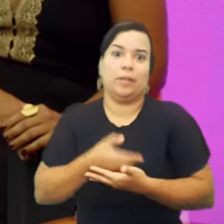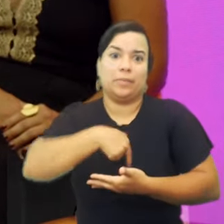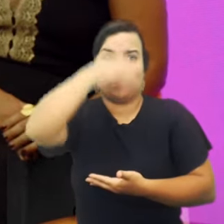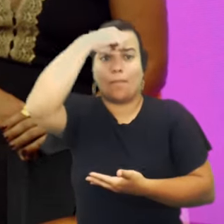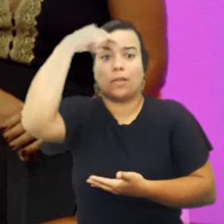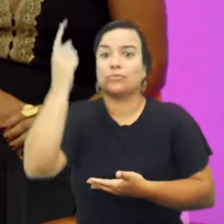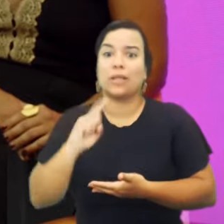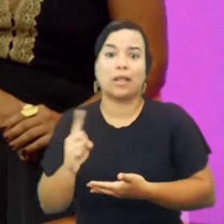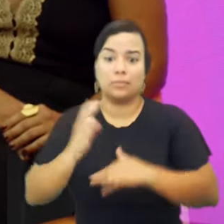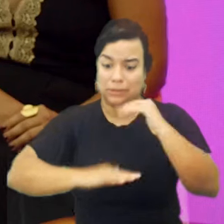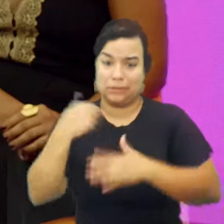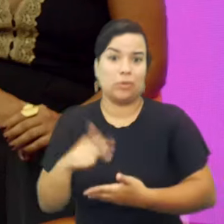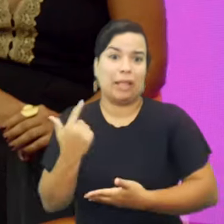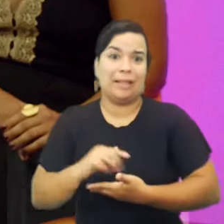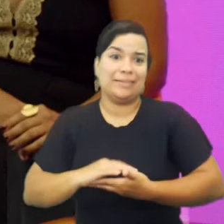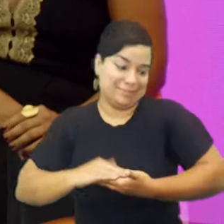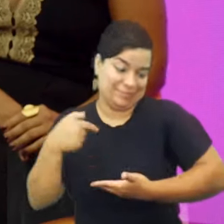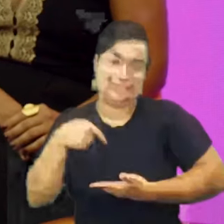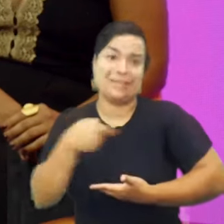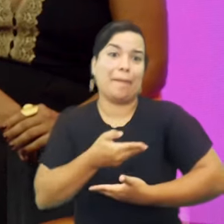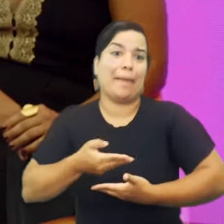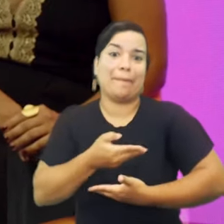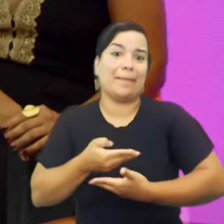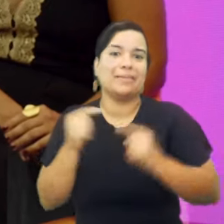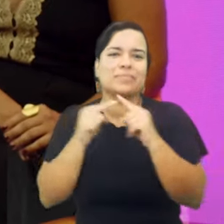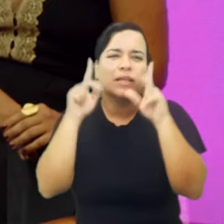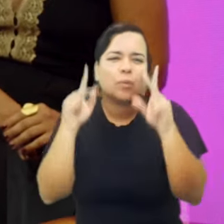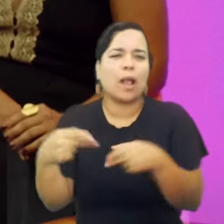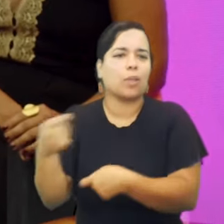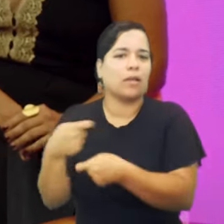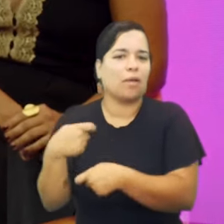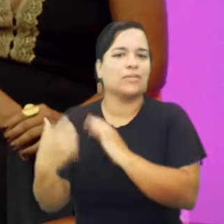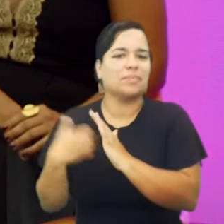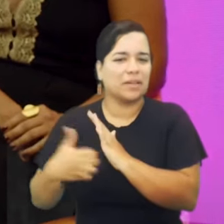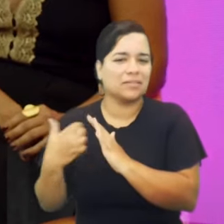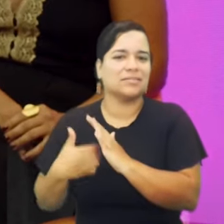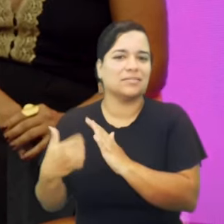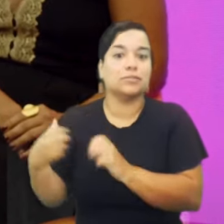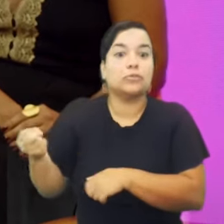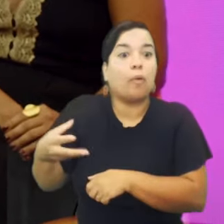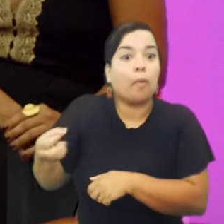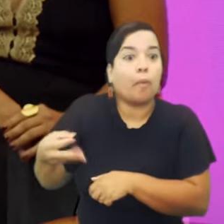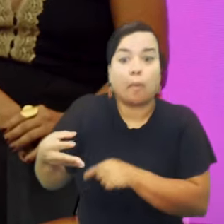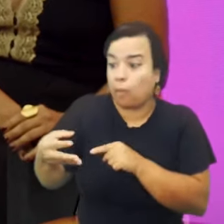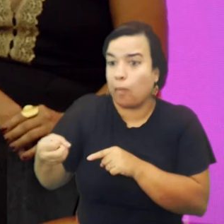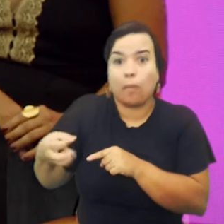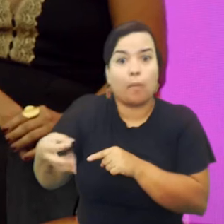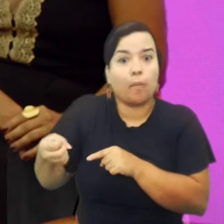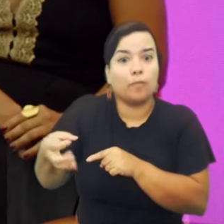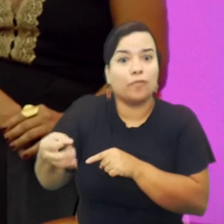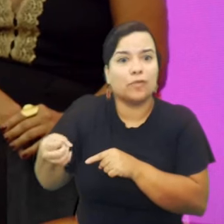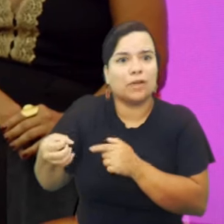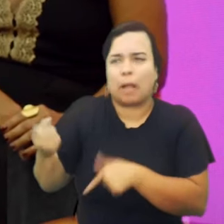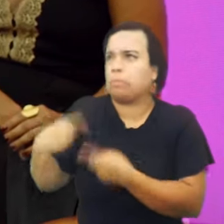para ele dirigir, que ele não tem as competências, ele não está preparado. É a mesma coisa o negócio. Não adianta você falar para o negócio nascente